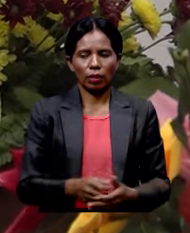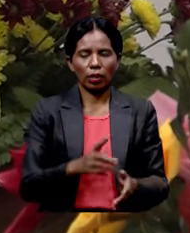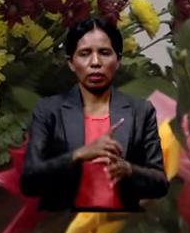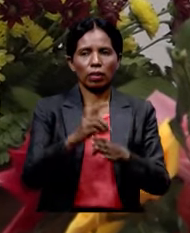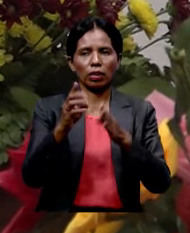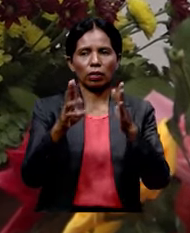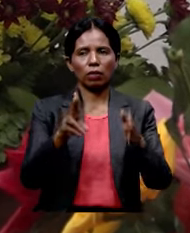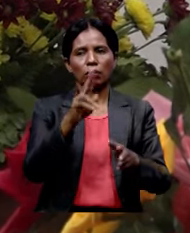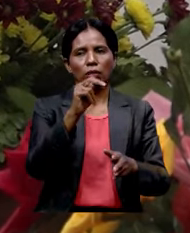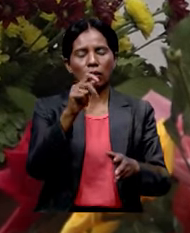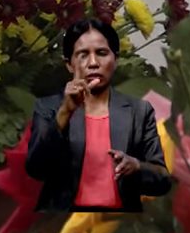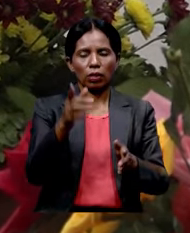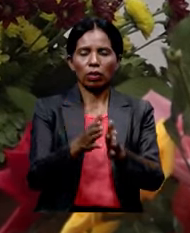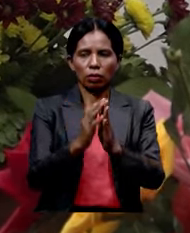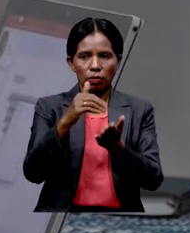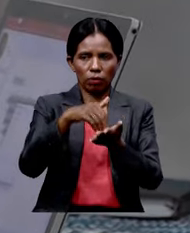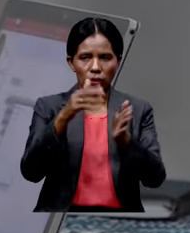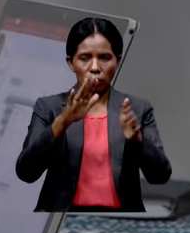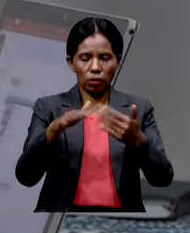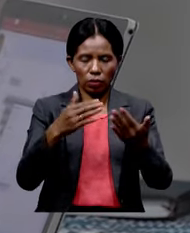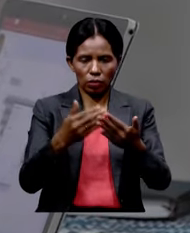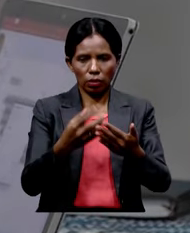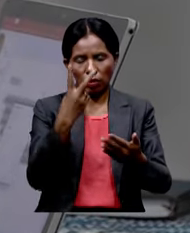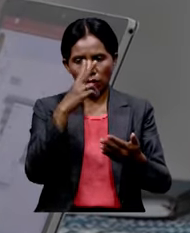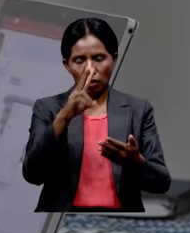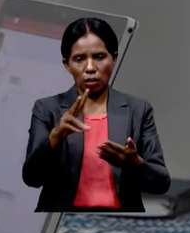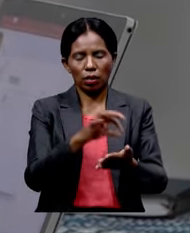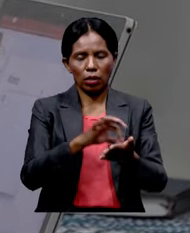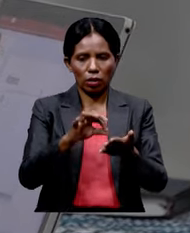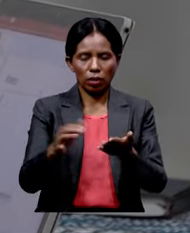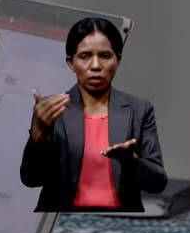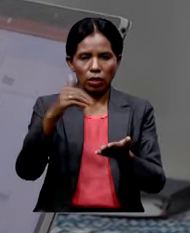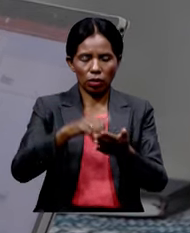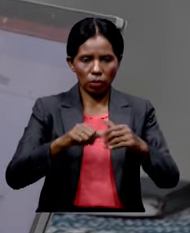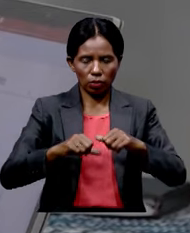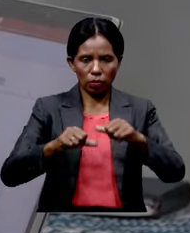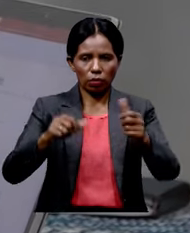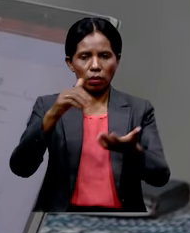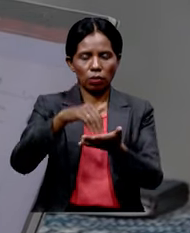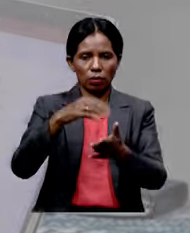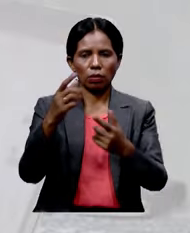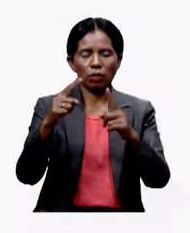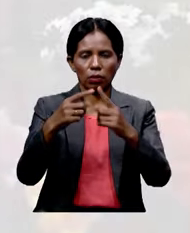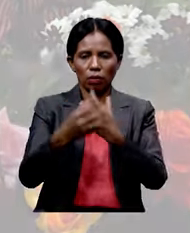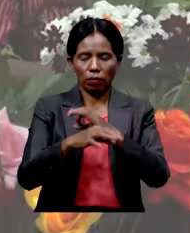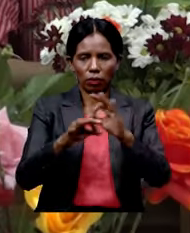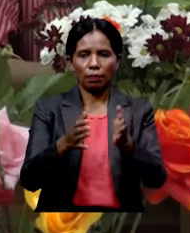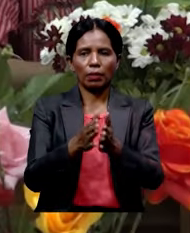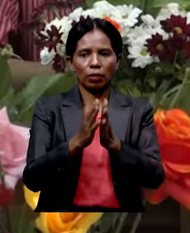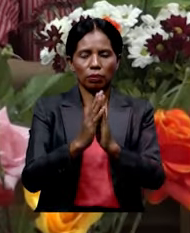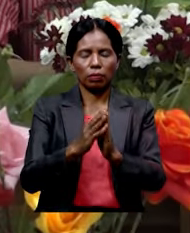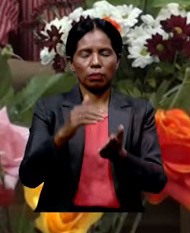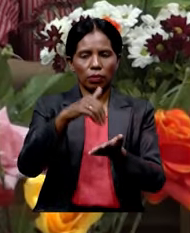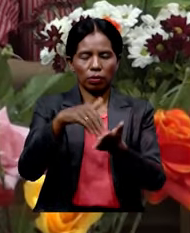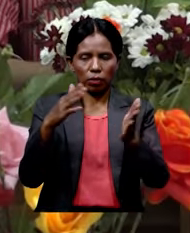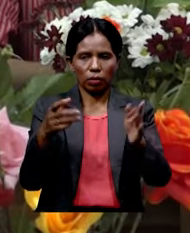UNTL em Mos, russo estudante Sirene, atuhalo reinscrição, onde continua estudo, torre mata. Russo estudantes inativos,